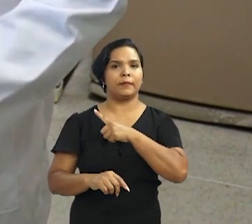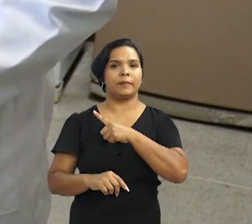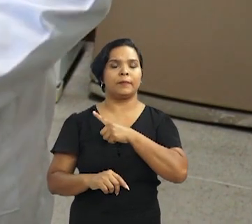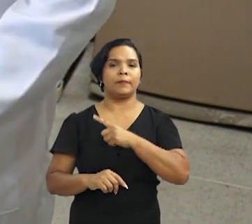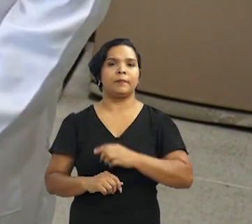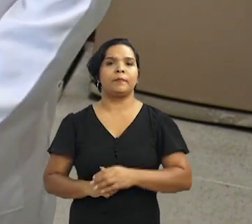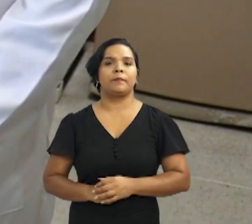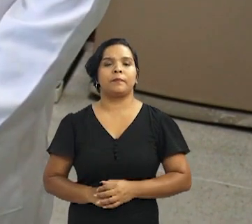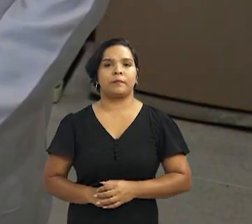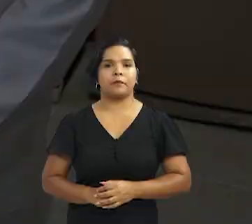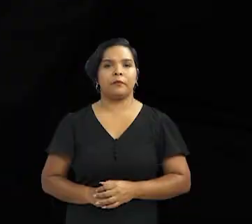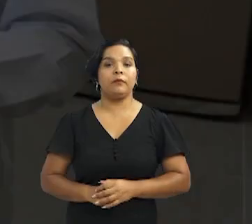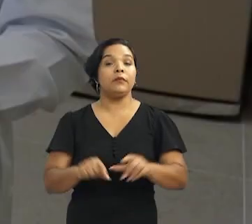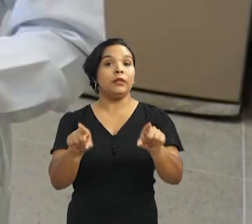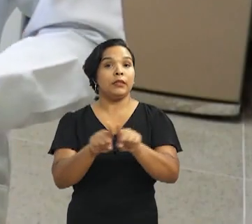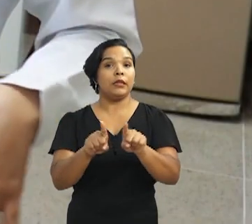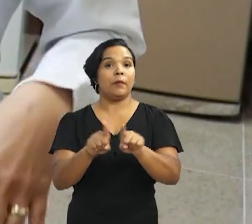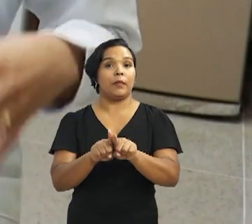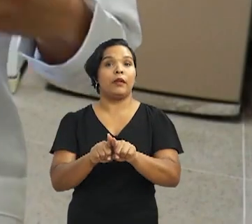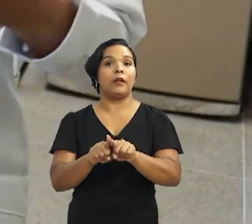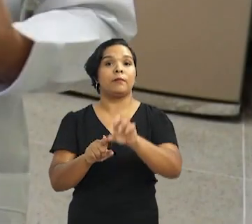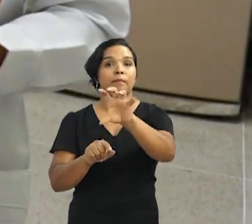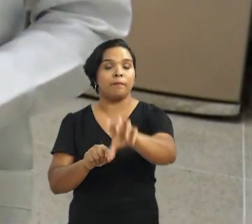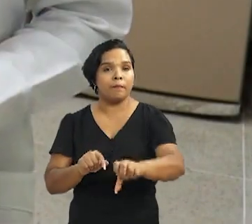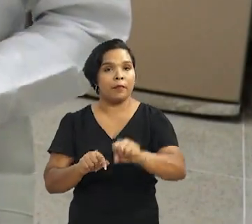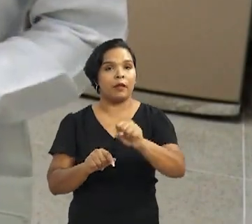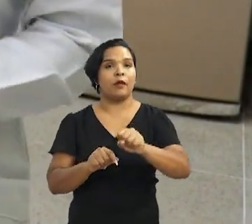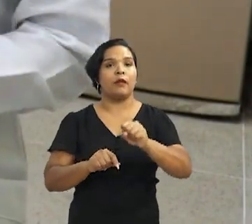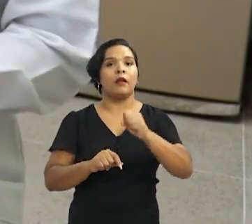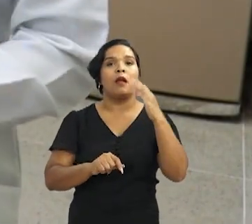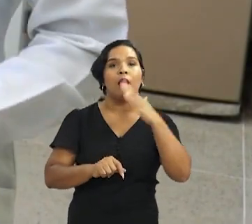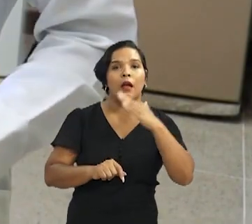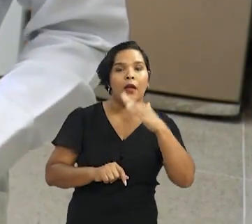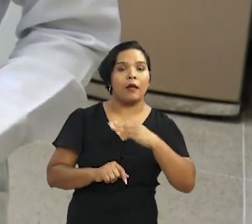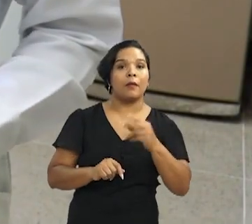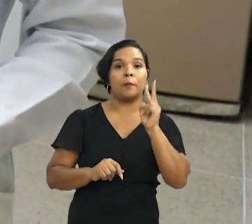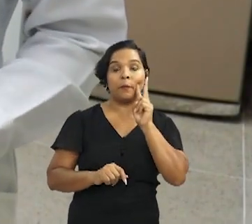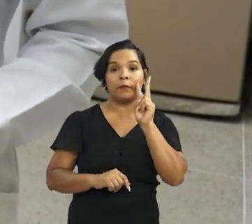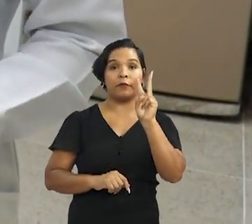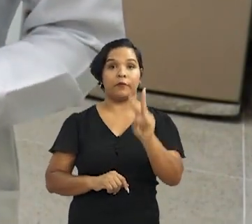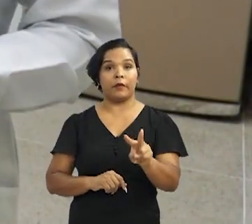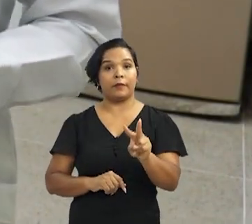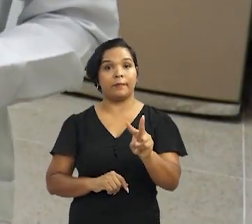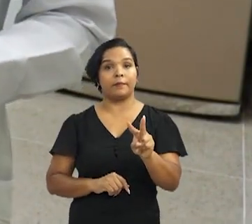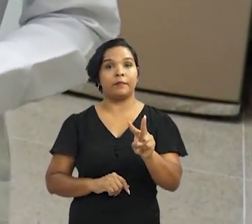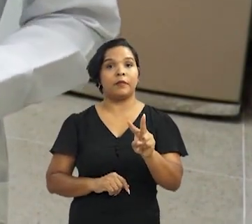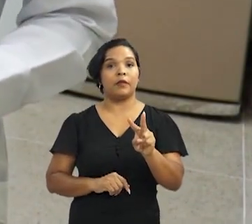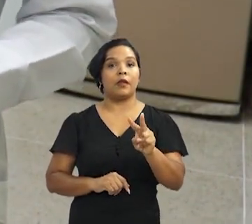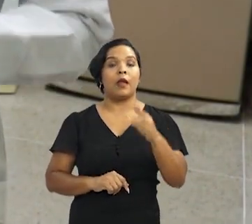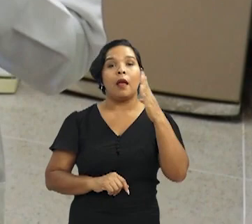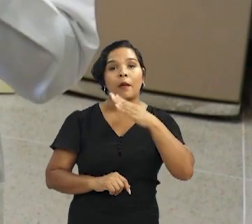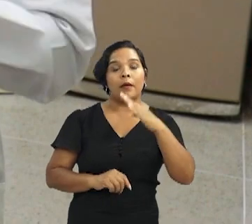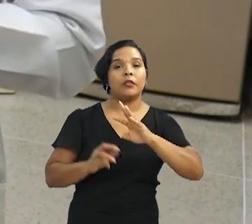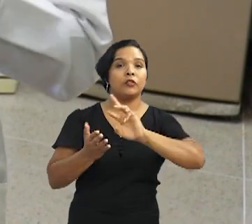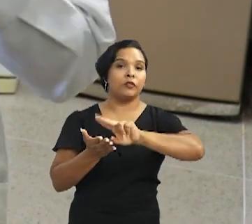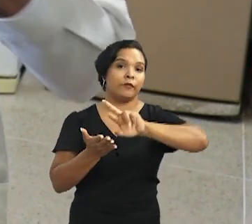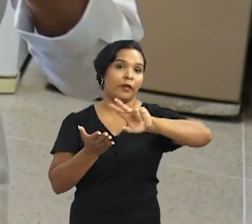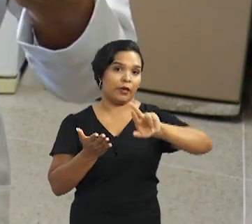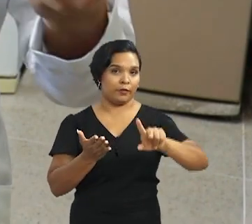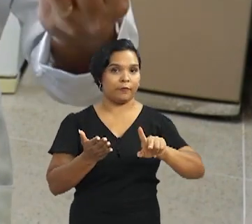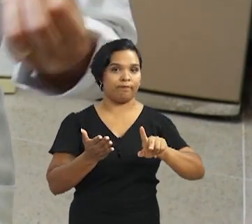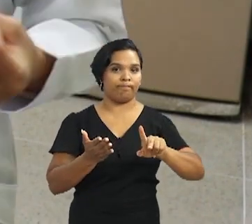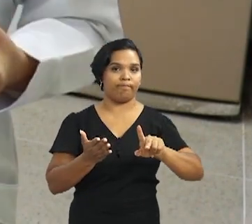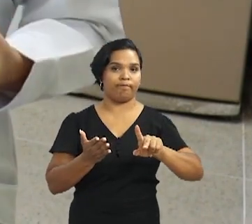produtos possam sofrer. Então a gente colhe essas amostras e, como a gente pode observar, essas amostras